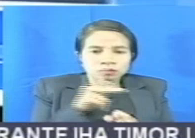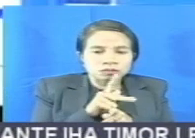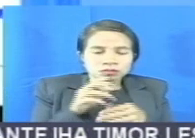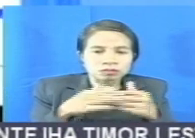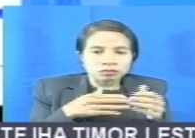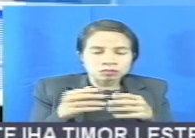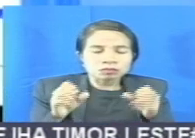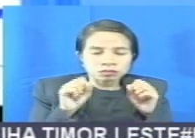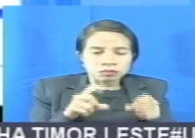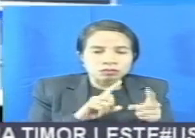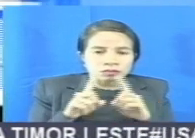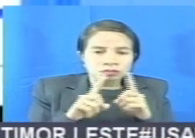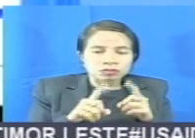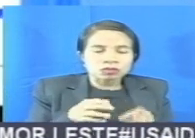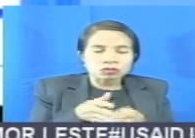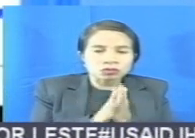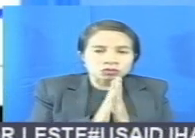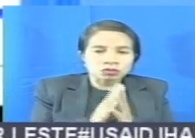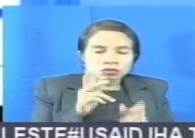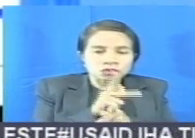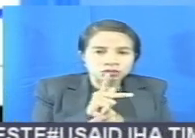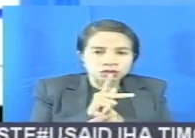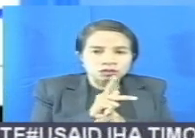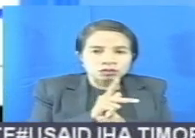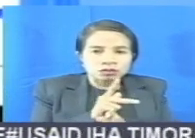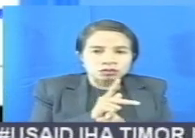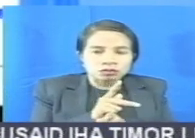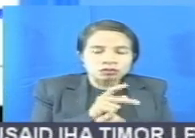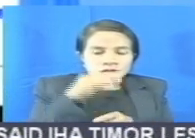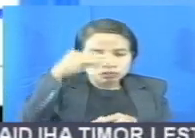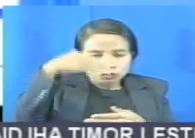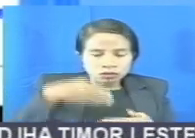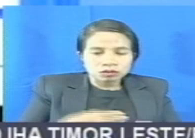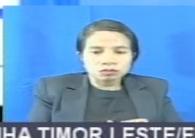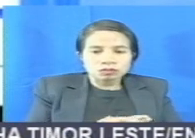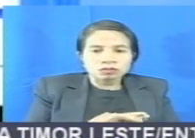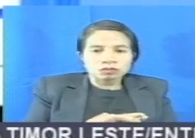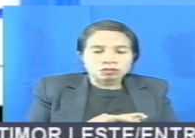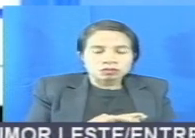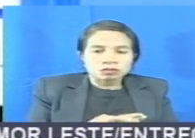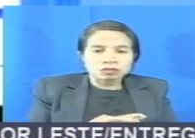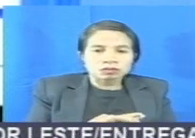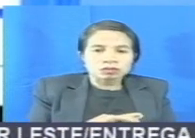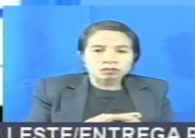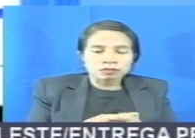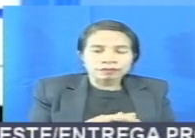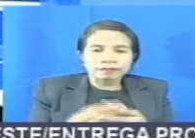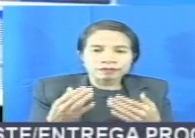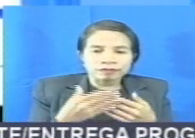para informa e mos husu para segura ita bot sirenia oan sirenebe e facilmente